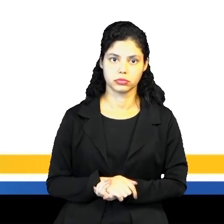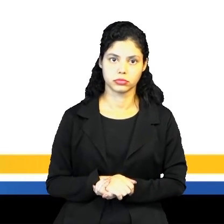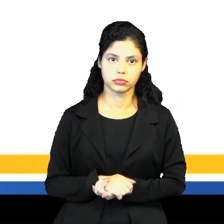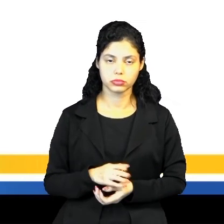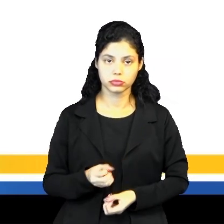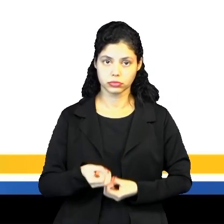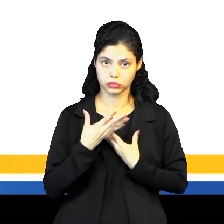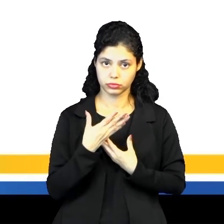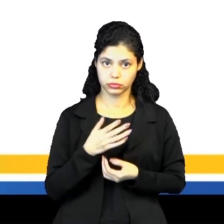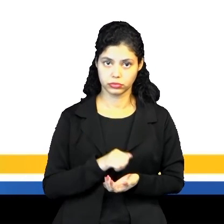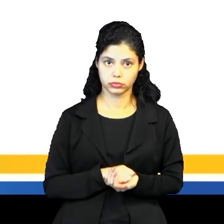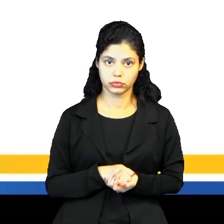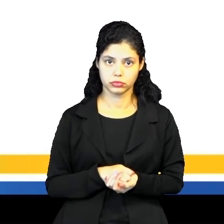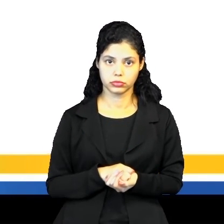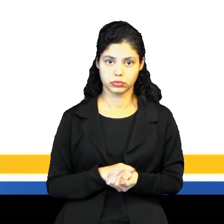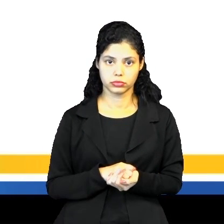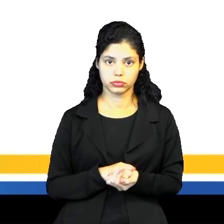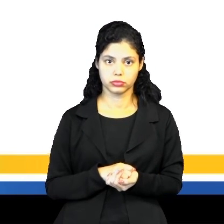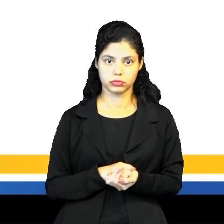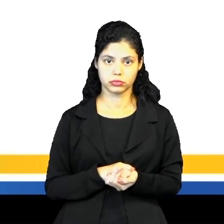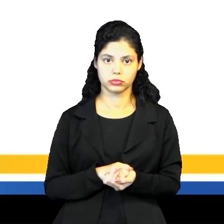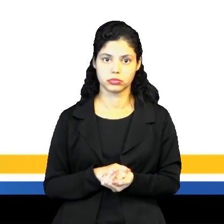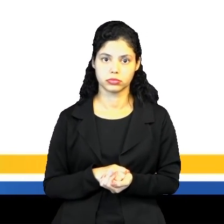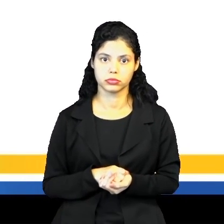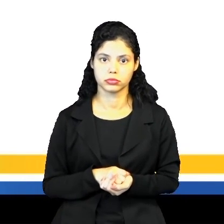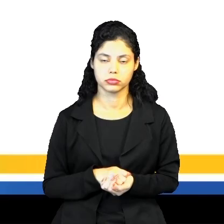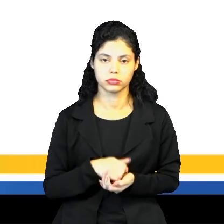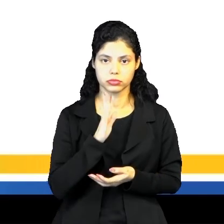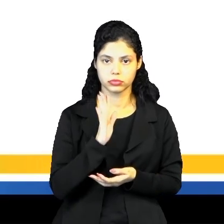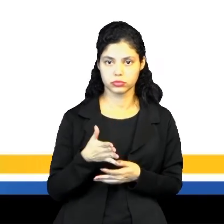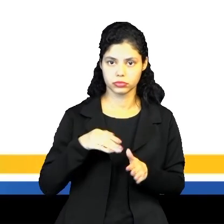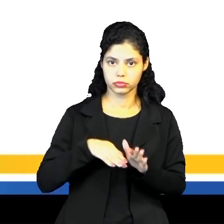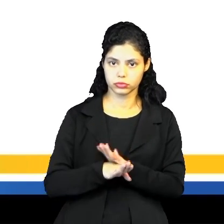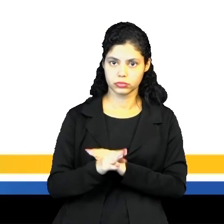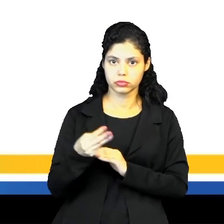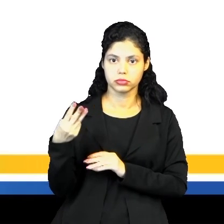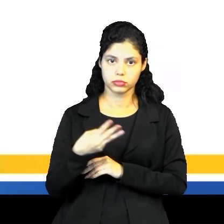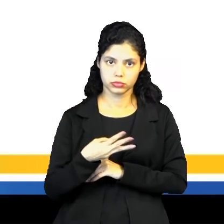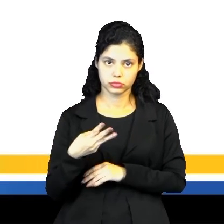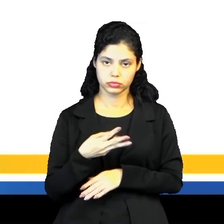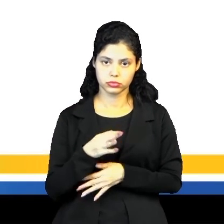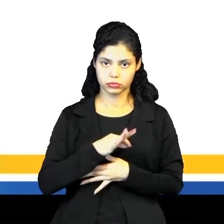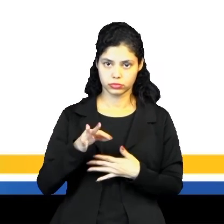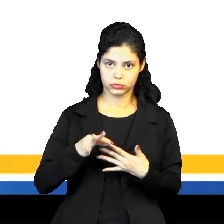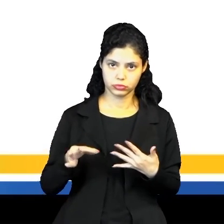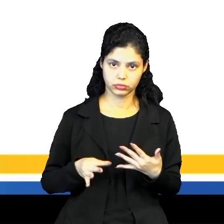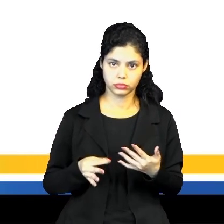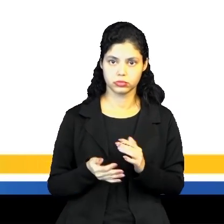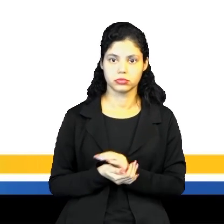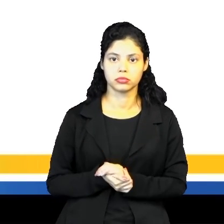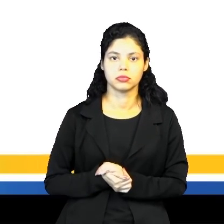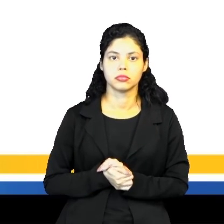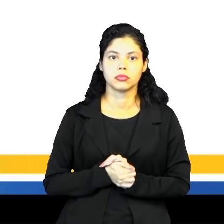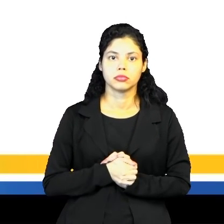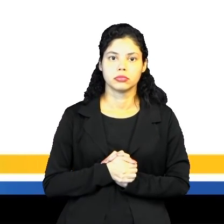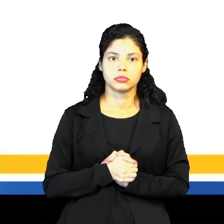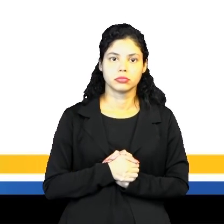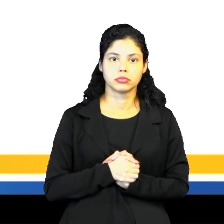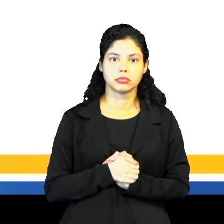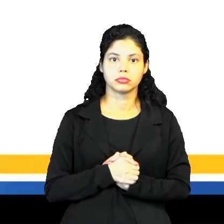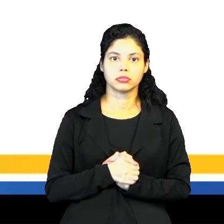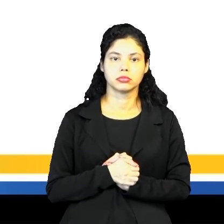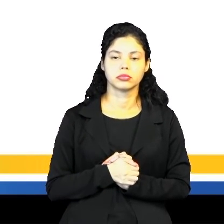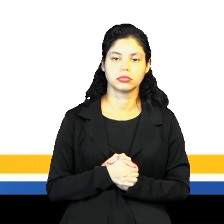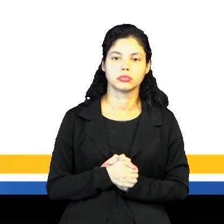No poema 19, né? Aqui já entra um terceiro elemento, né? Que é a